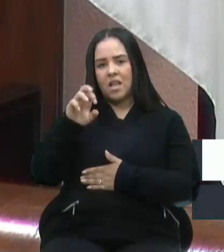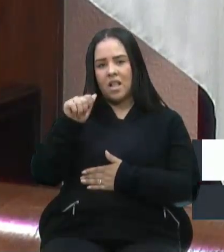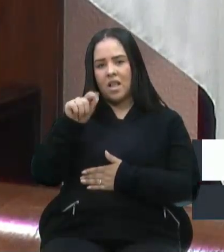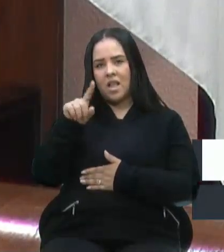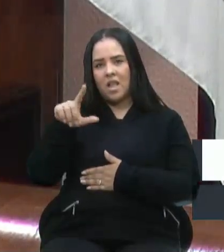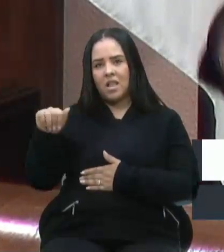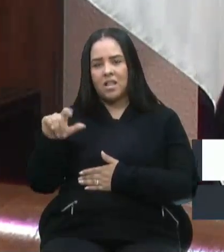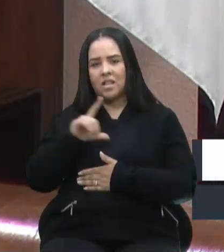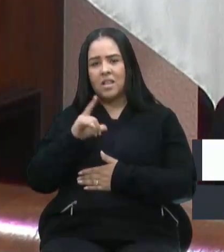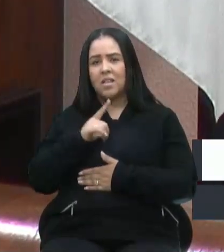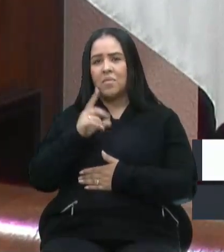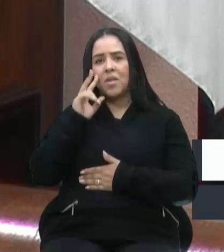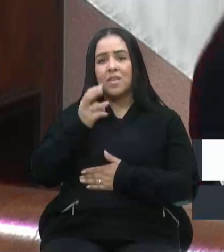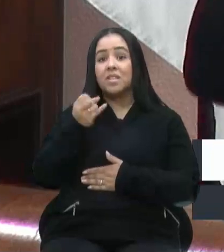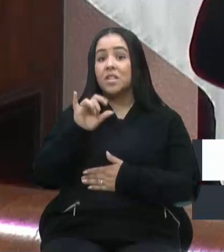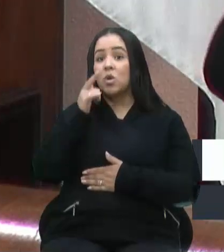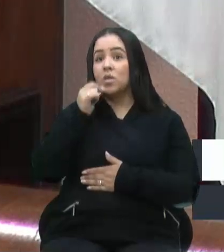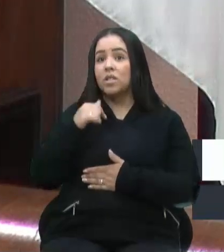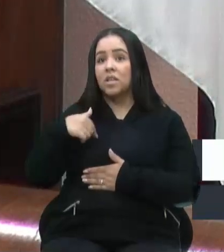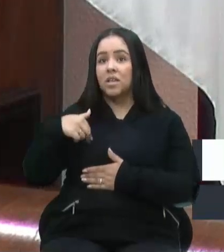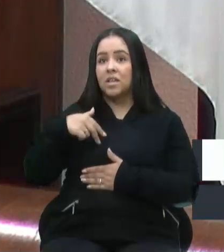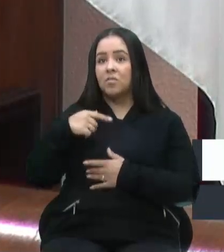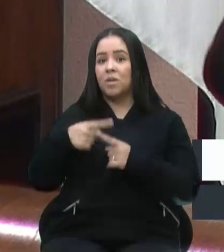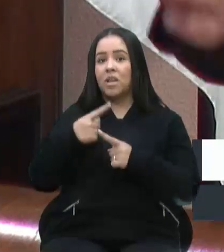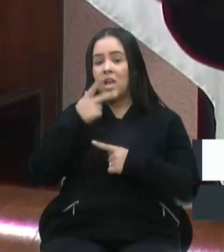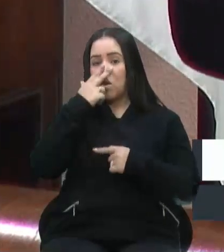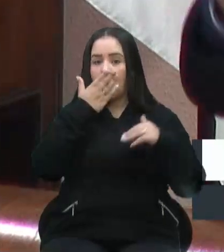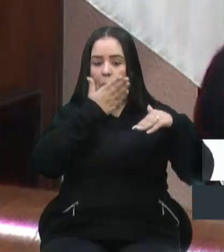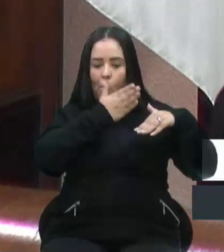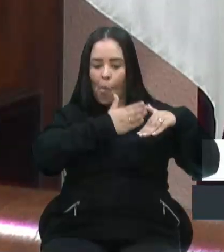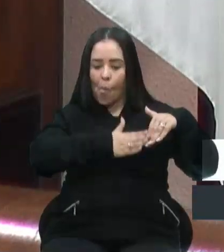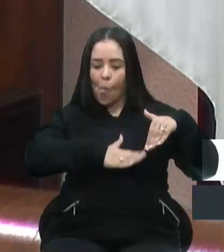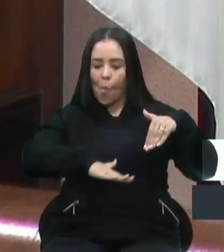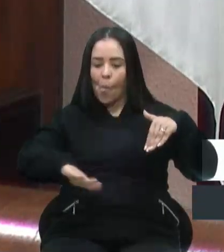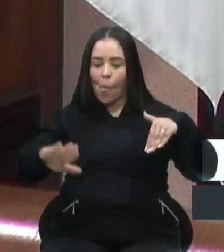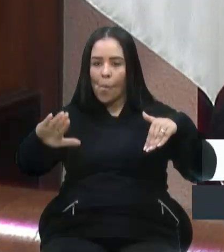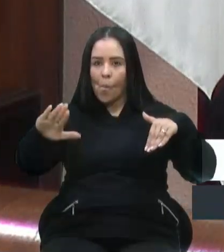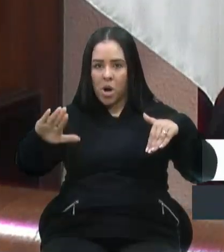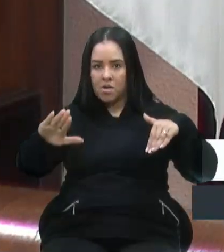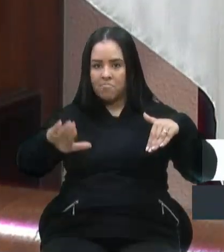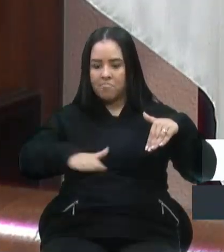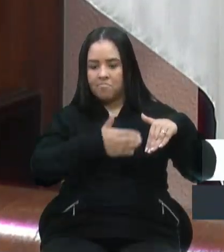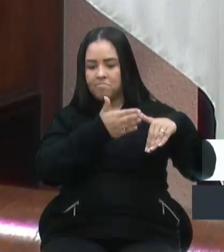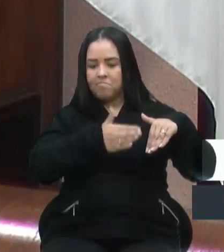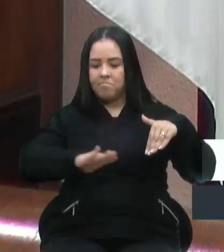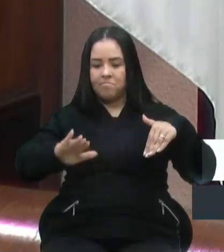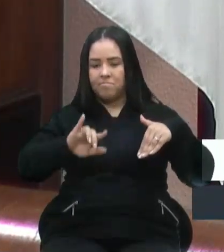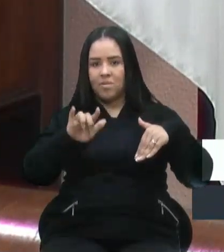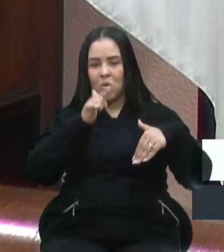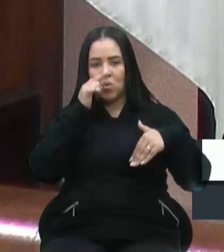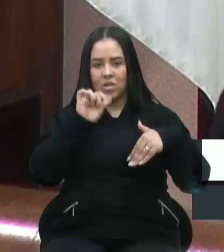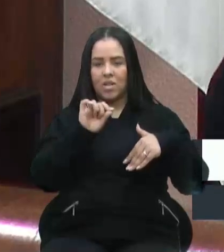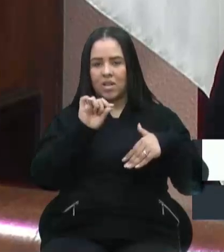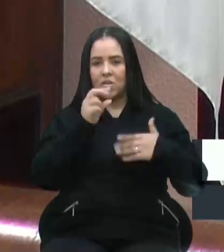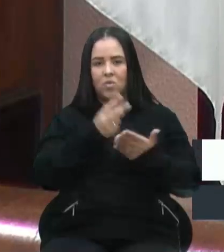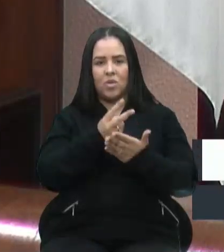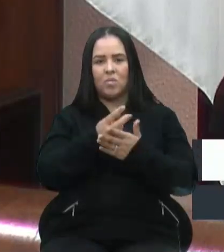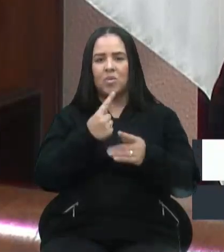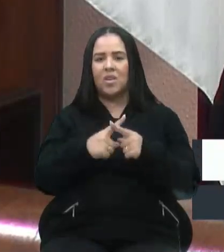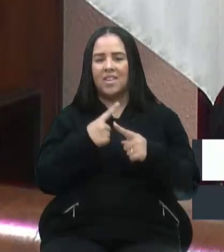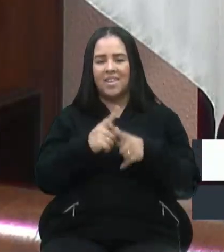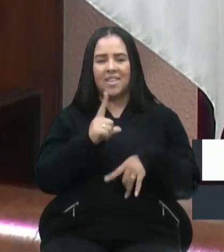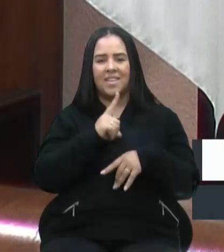Vila Lobos, para ver se dá para andar, que é uma bacia, assim, ó, ondulada. Não resiste porque